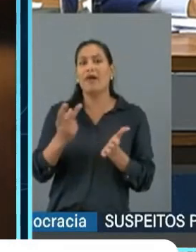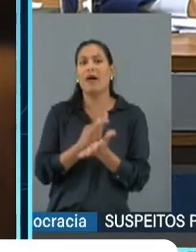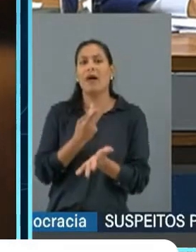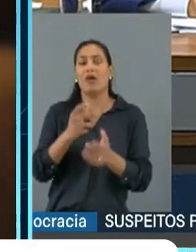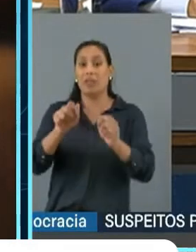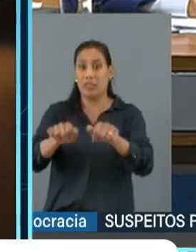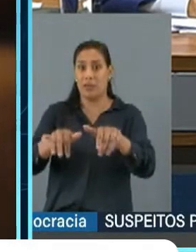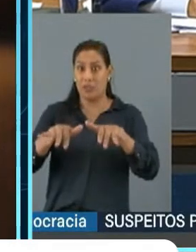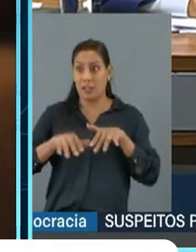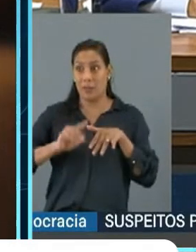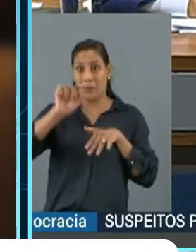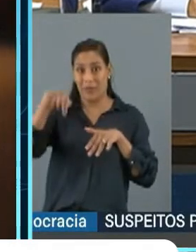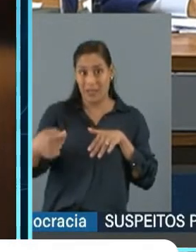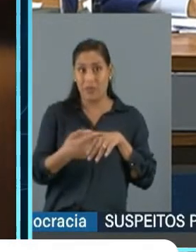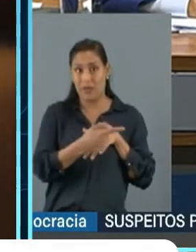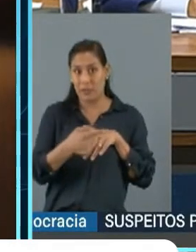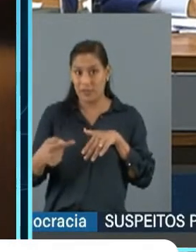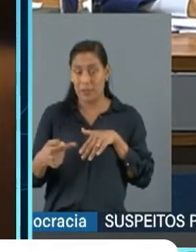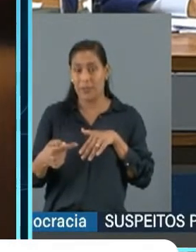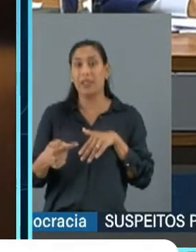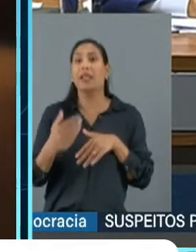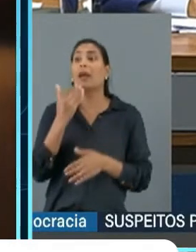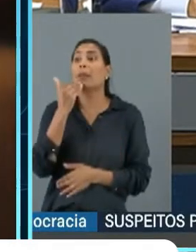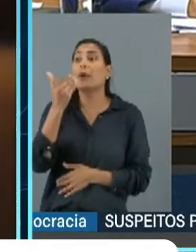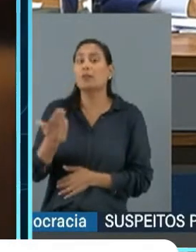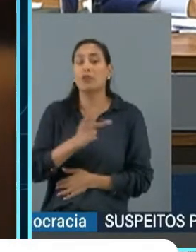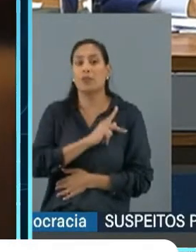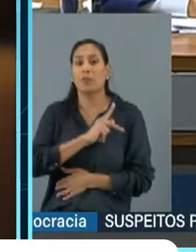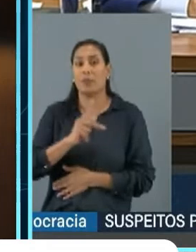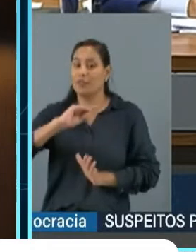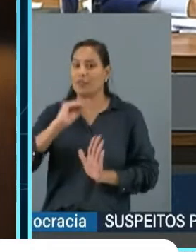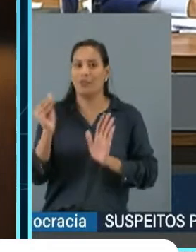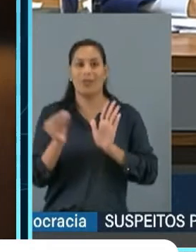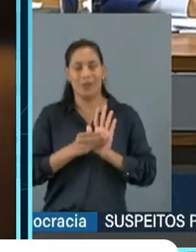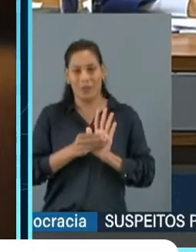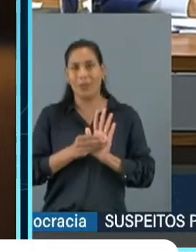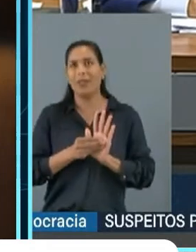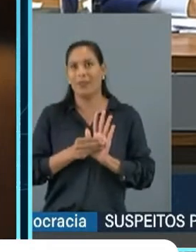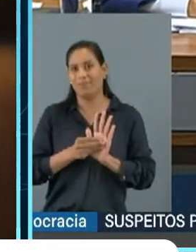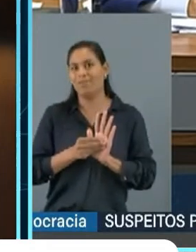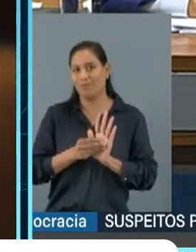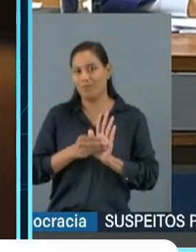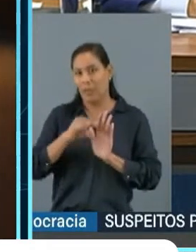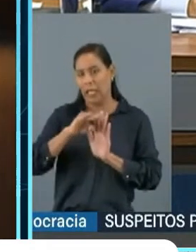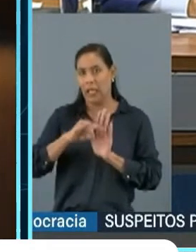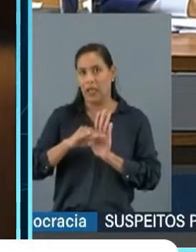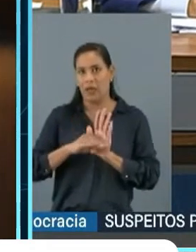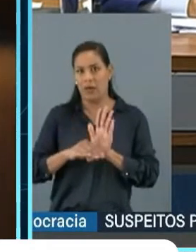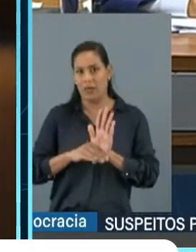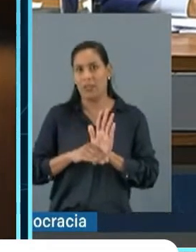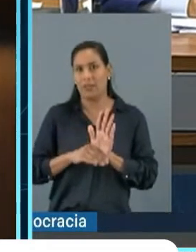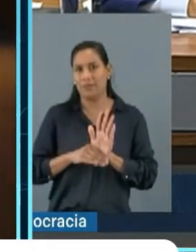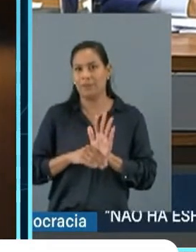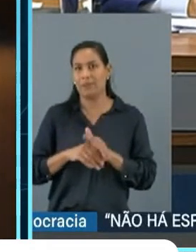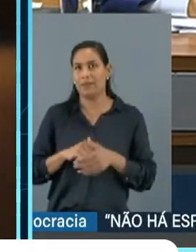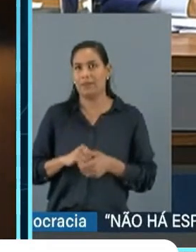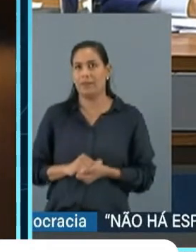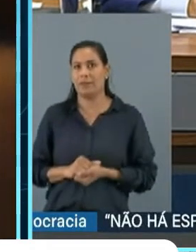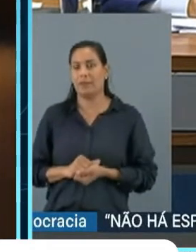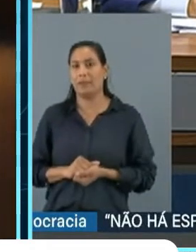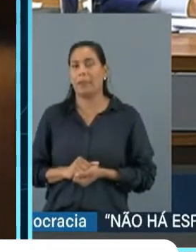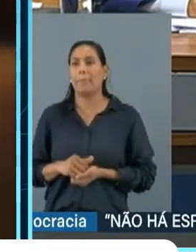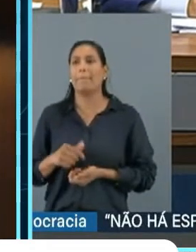vamos ter aí, novamente, os poderes tendo esse contrapeso no aspecto de ter independência,